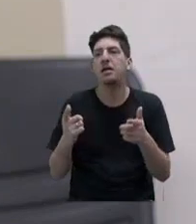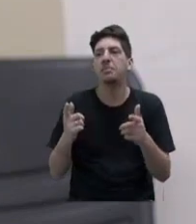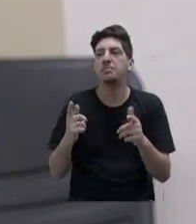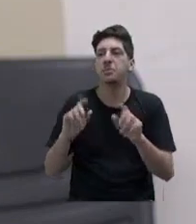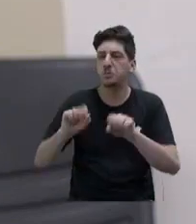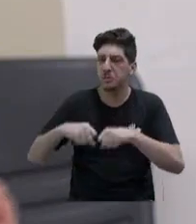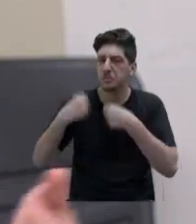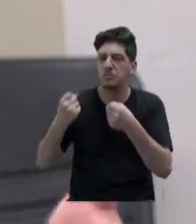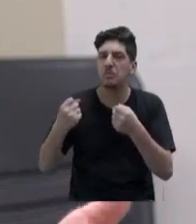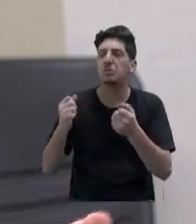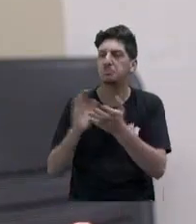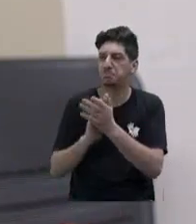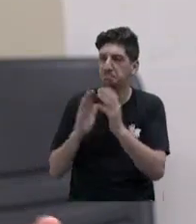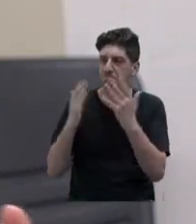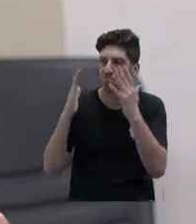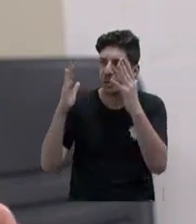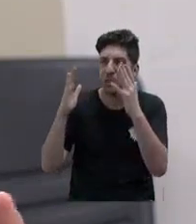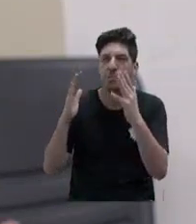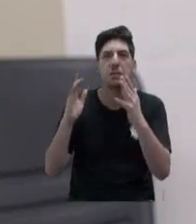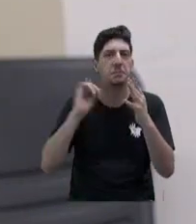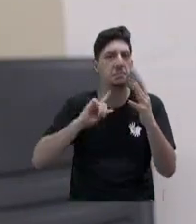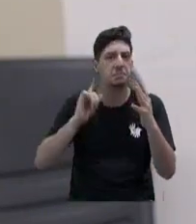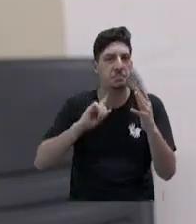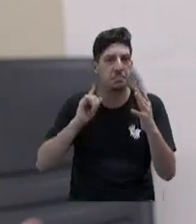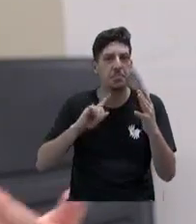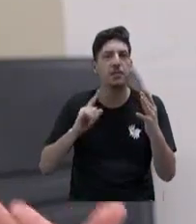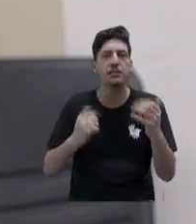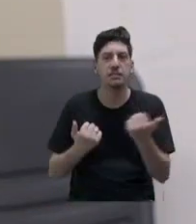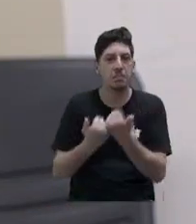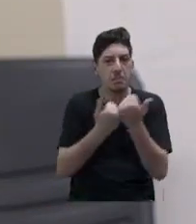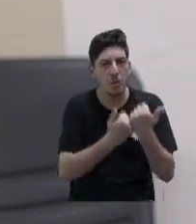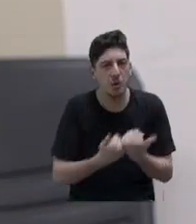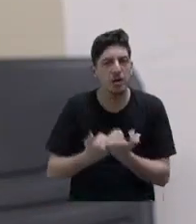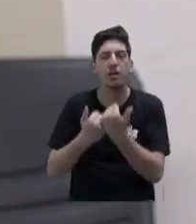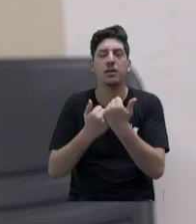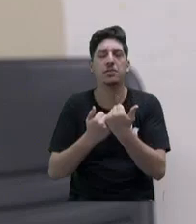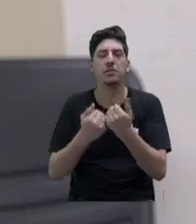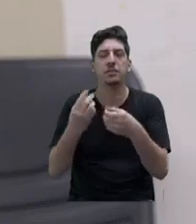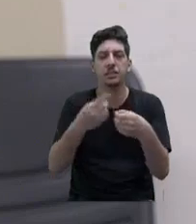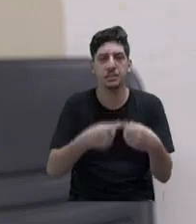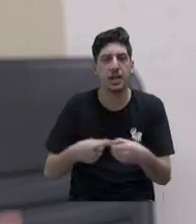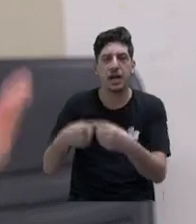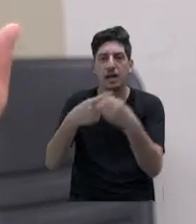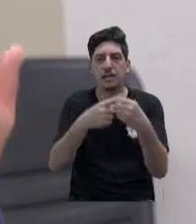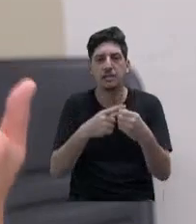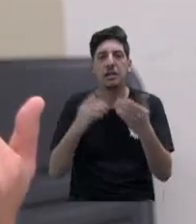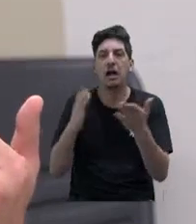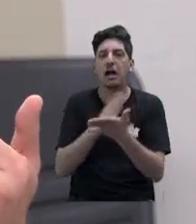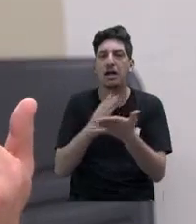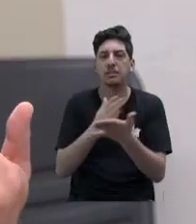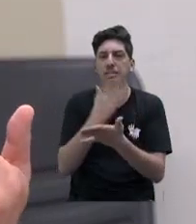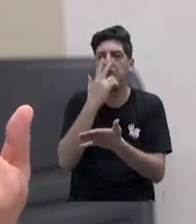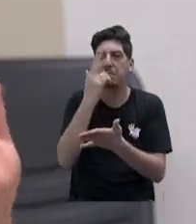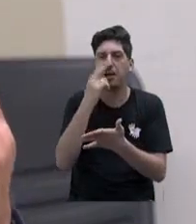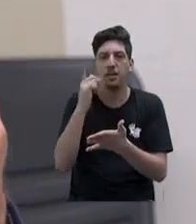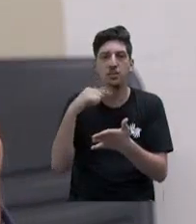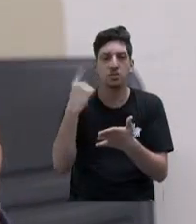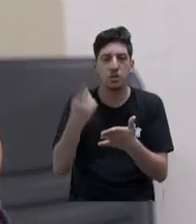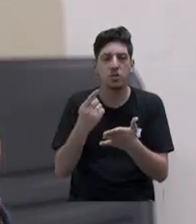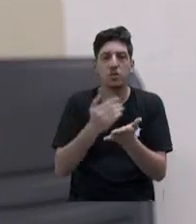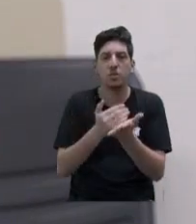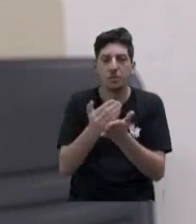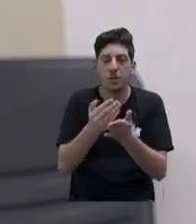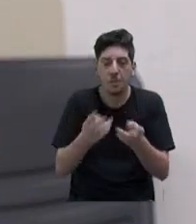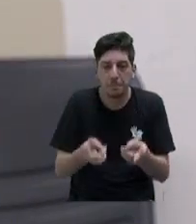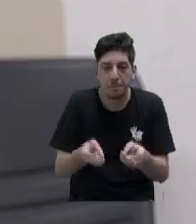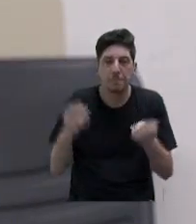de Minas Gerais, com os municípios, e parece-me, tem momentos que parece que a gente destapou a tampa da panela. Outro